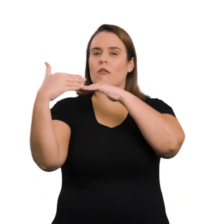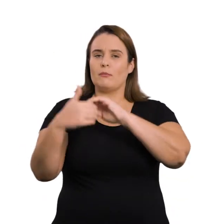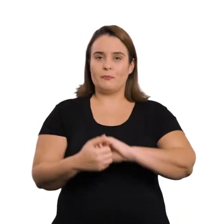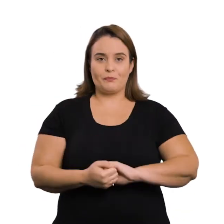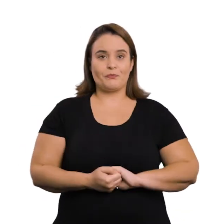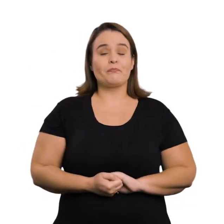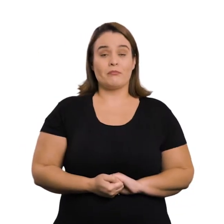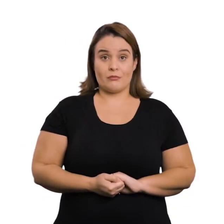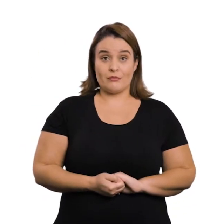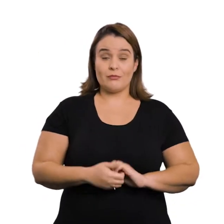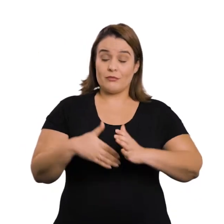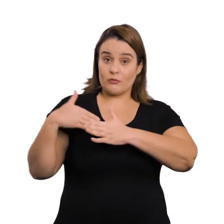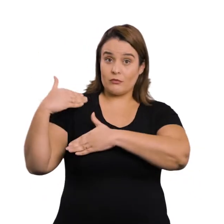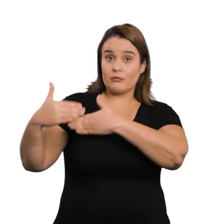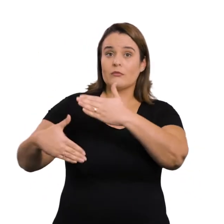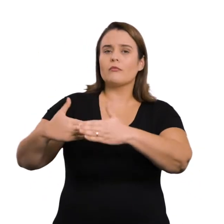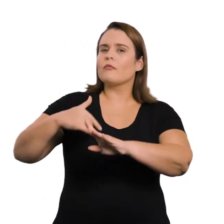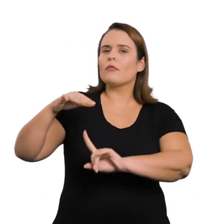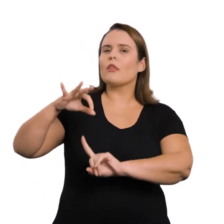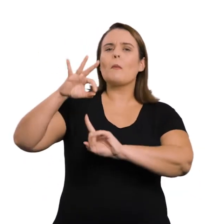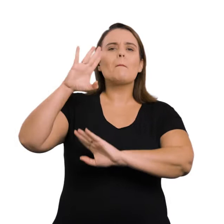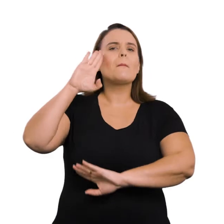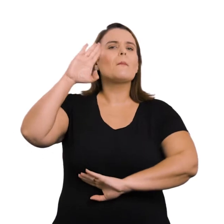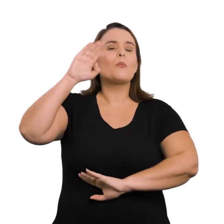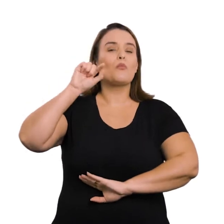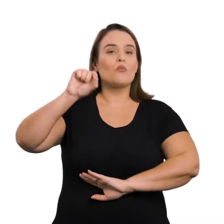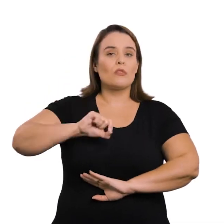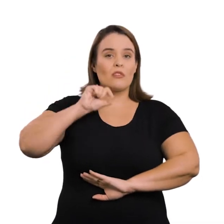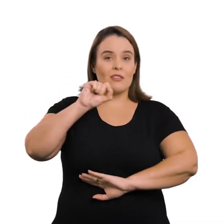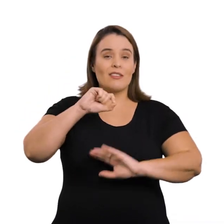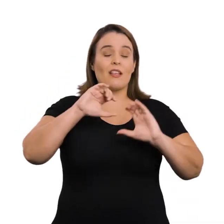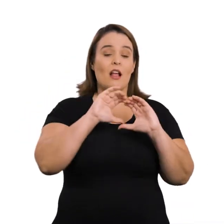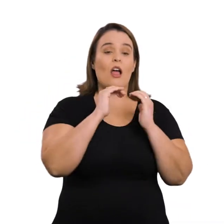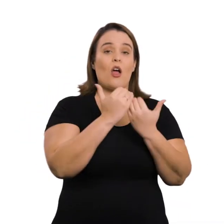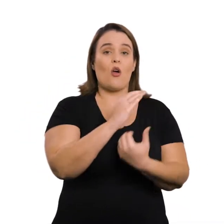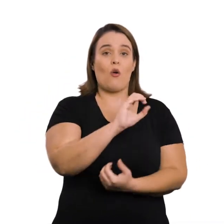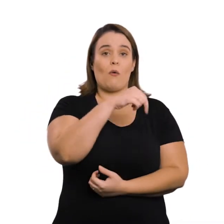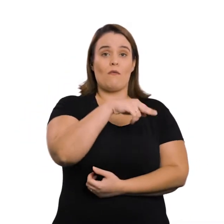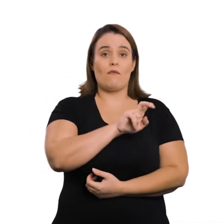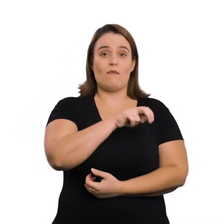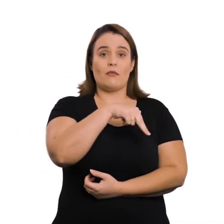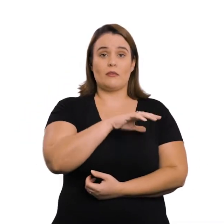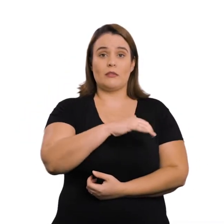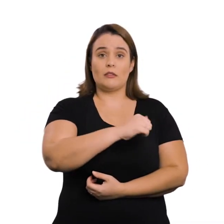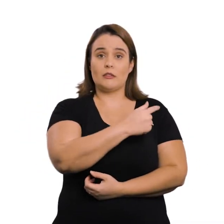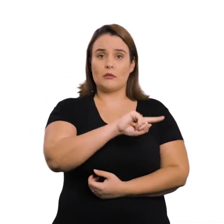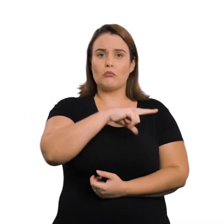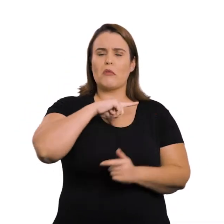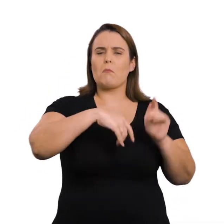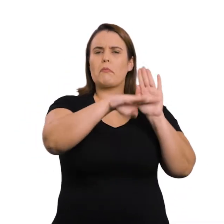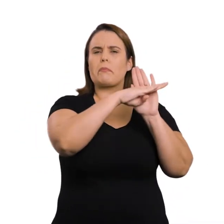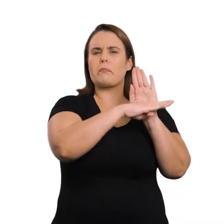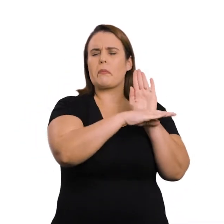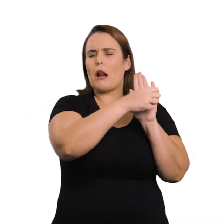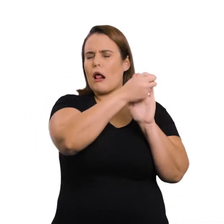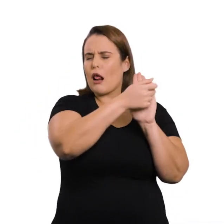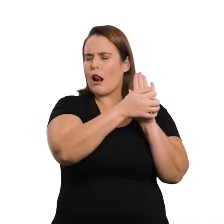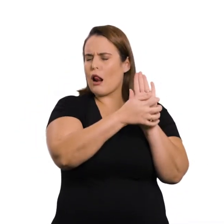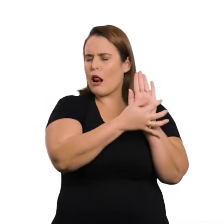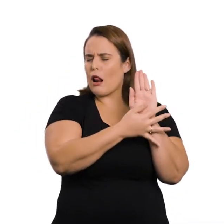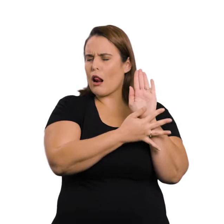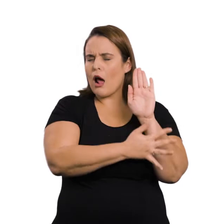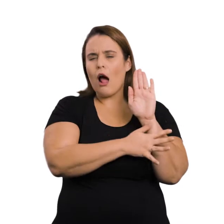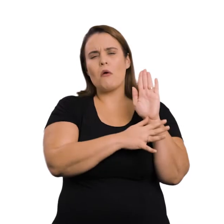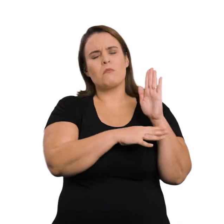grande avanço. Destacam-se nesse processo a Convenção, que incorpora um conjunto de princípios e